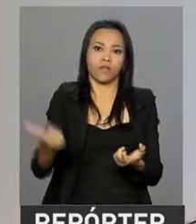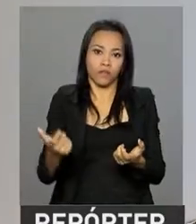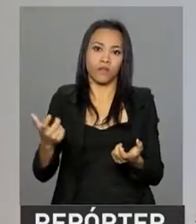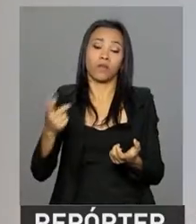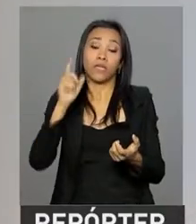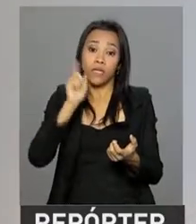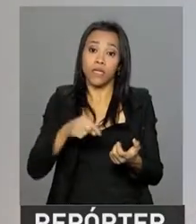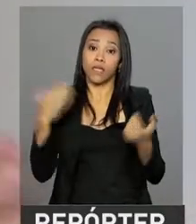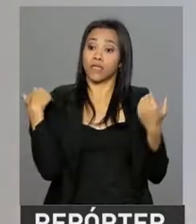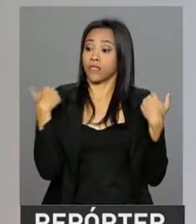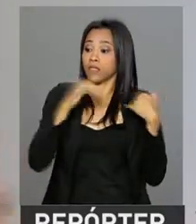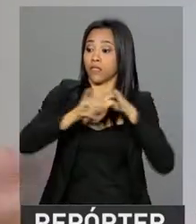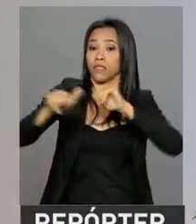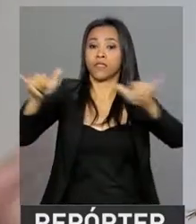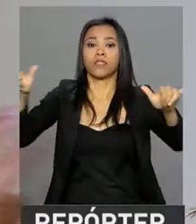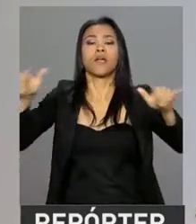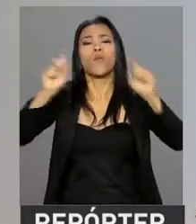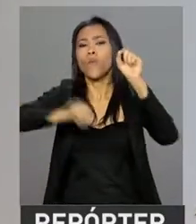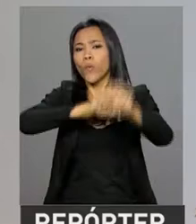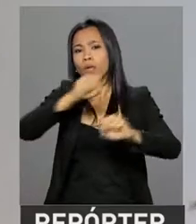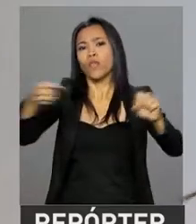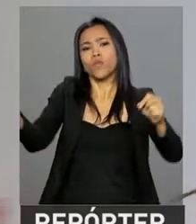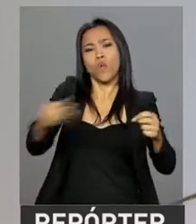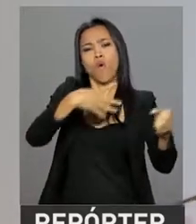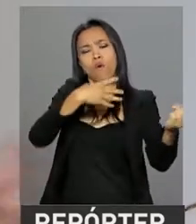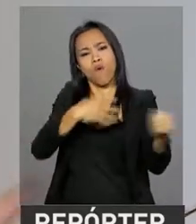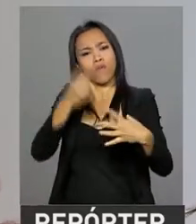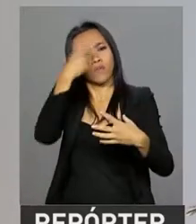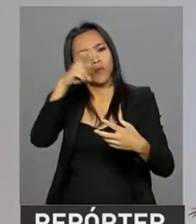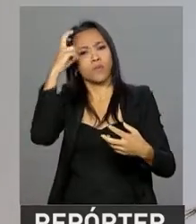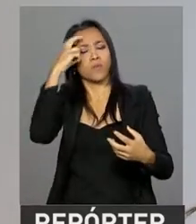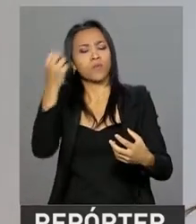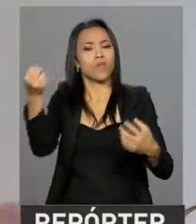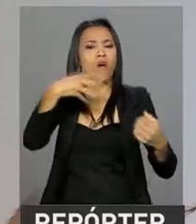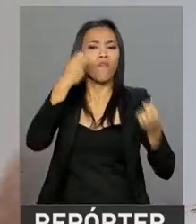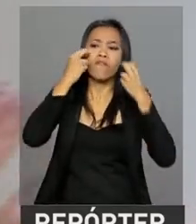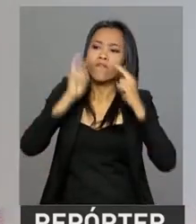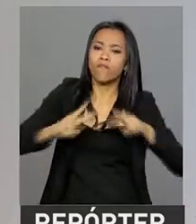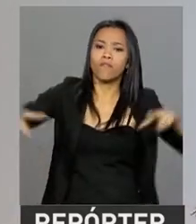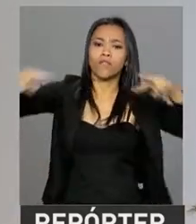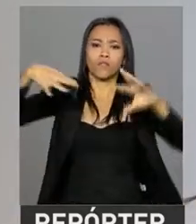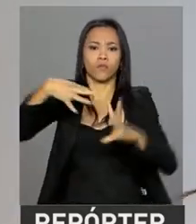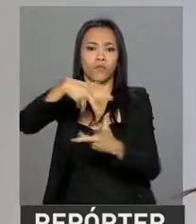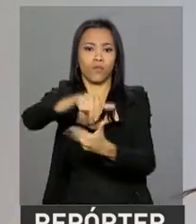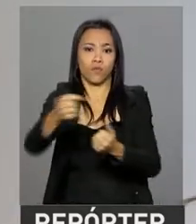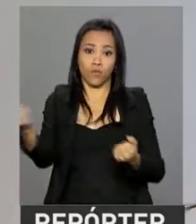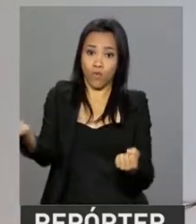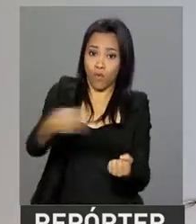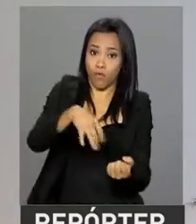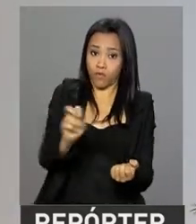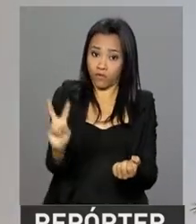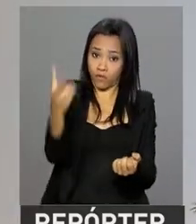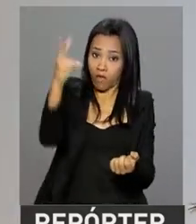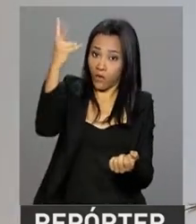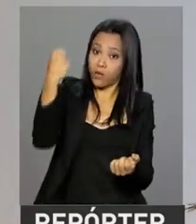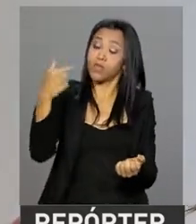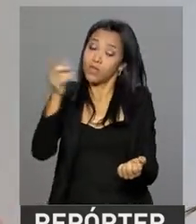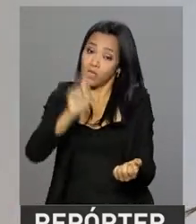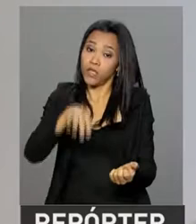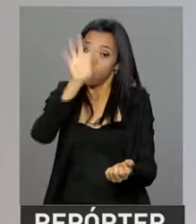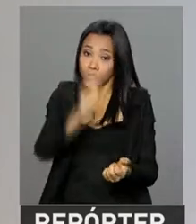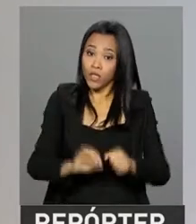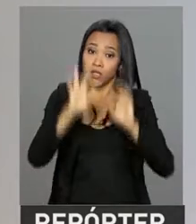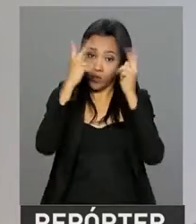as campanhas também fomentam novas culturas, novas visões de mundo, novos valores. E os valores dos direitos humanos vão